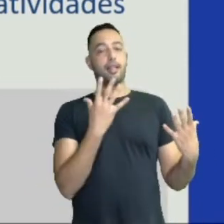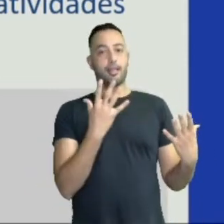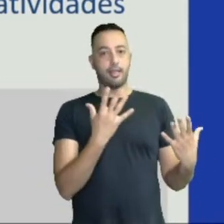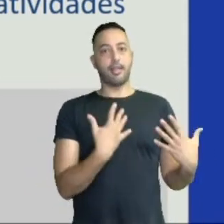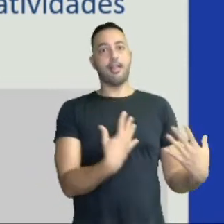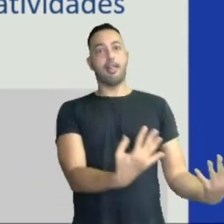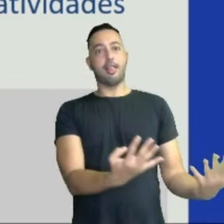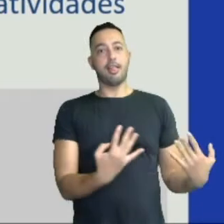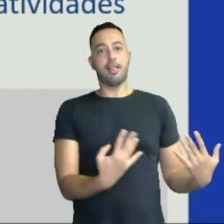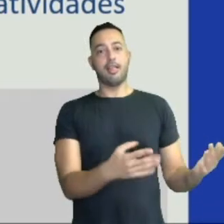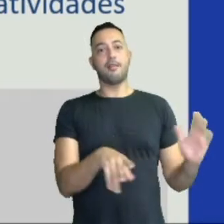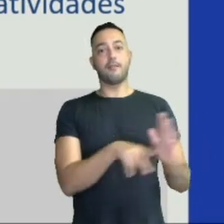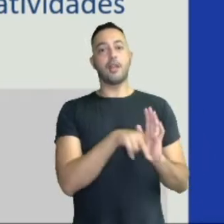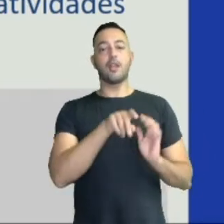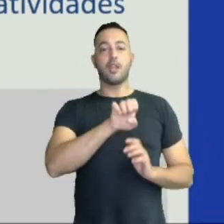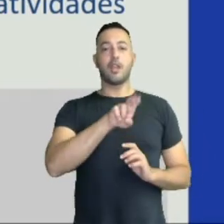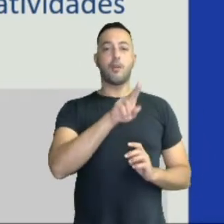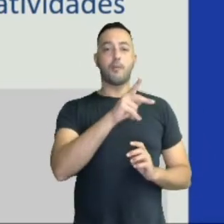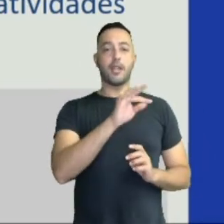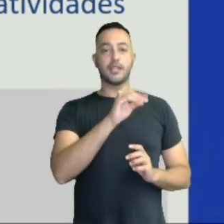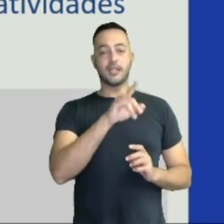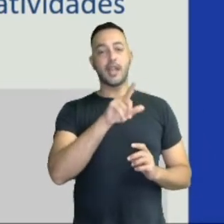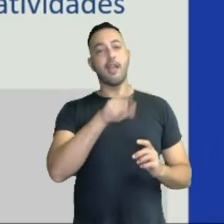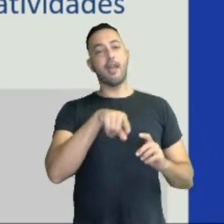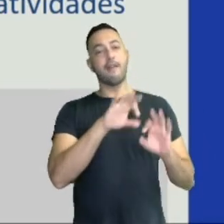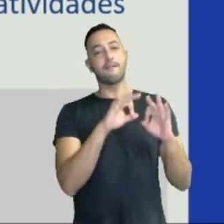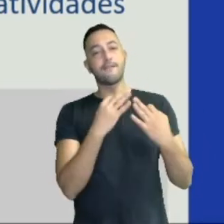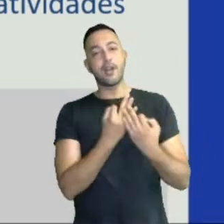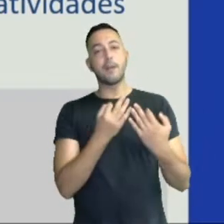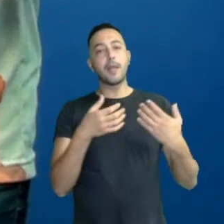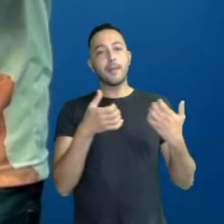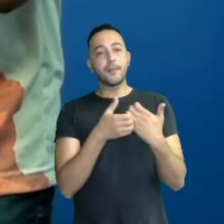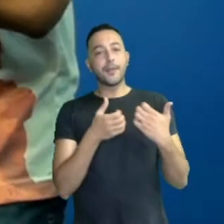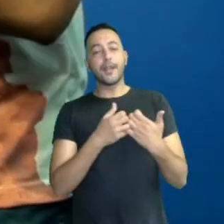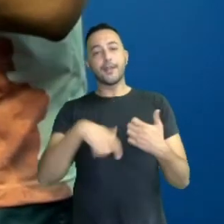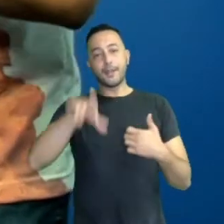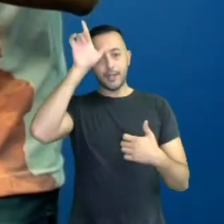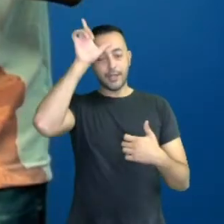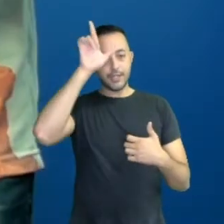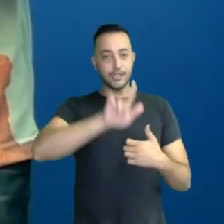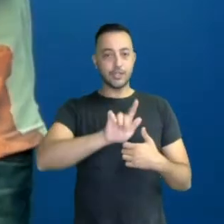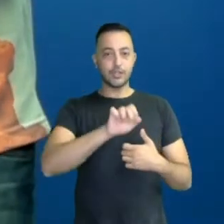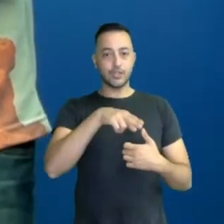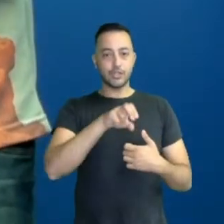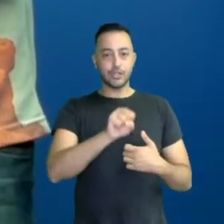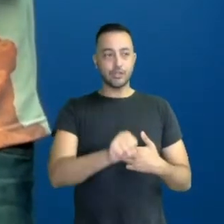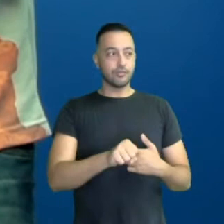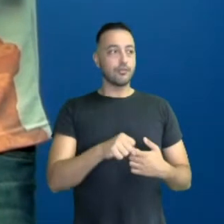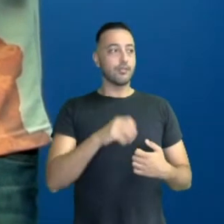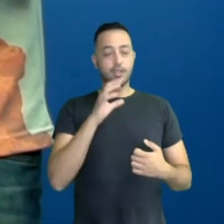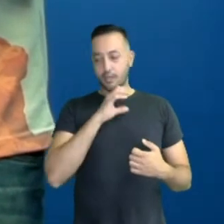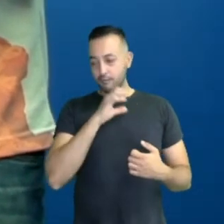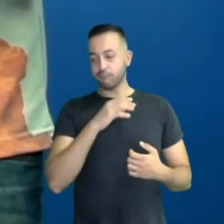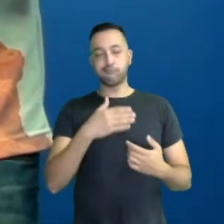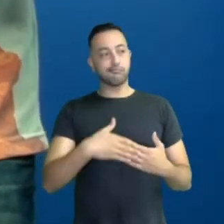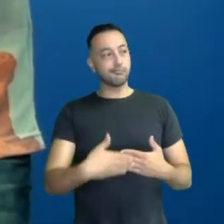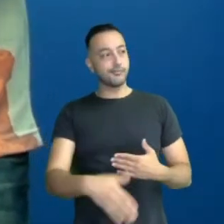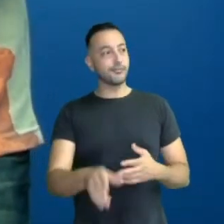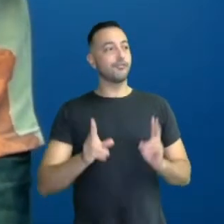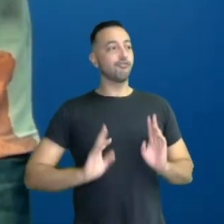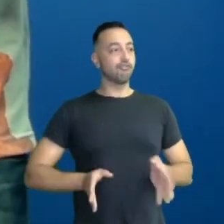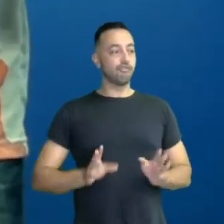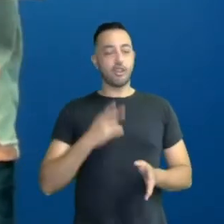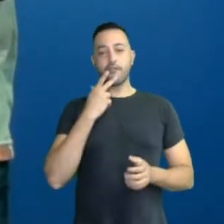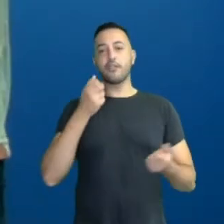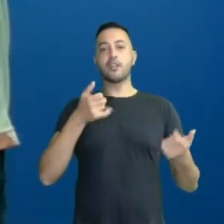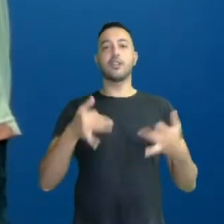os eupátridas, os parentes mais próximos dos líderes dos gêneros. Eu vou adiantar aqui porque nós já falamos sobre isso, sobre